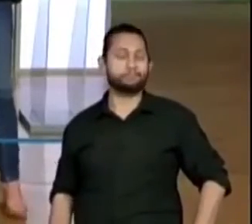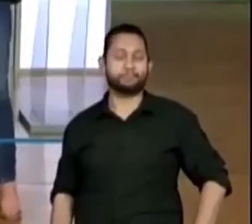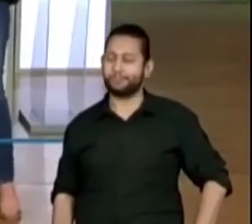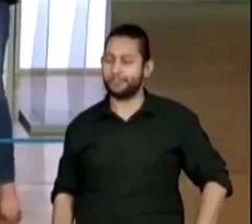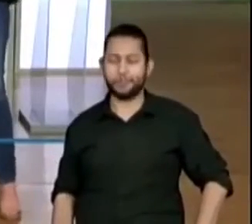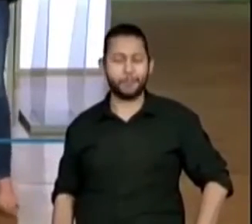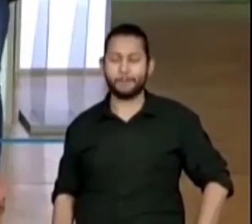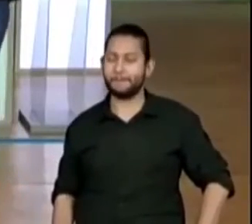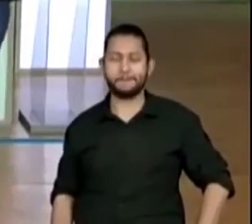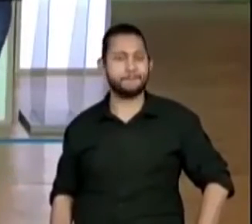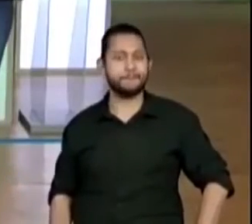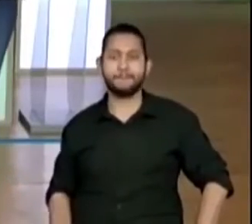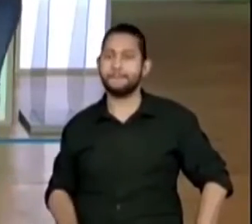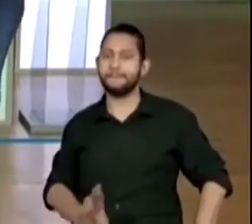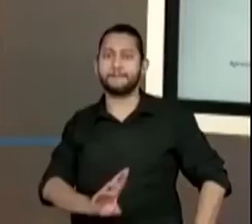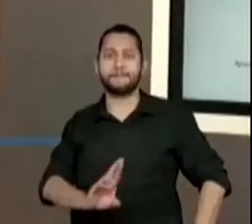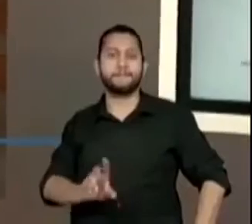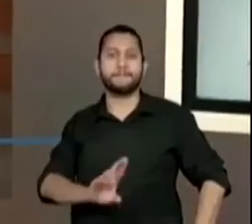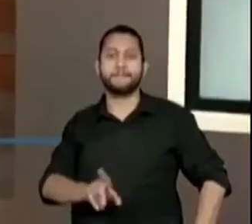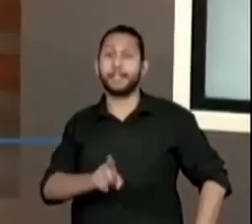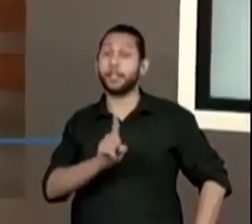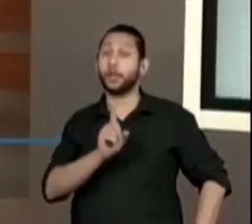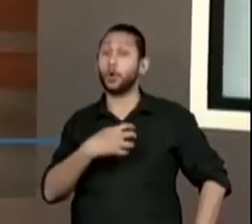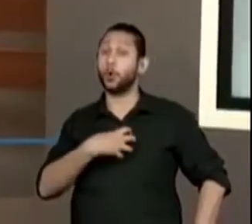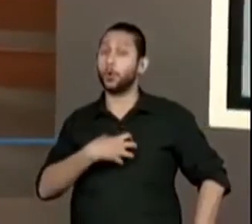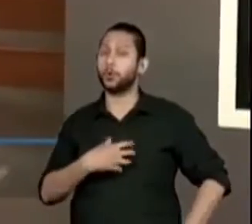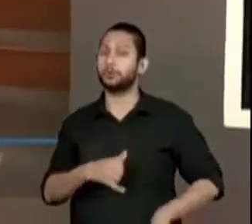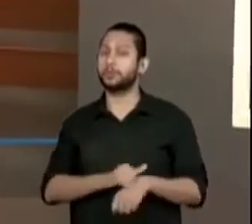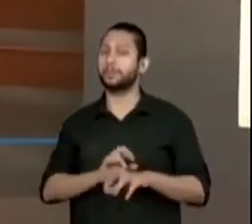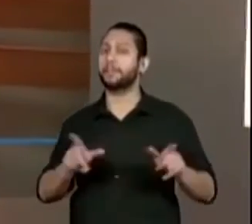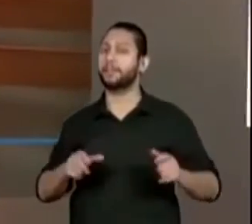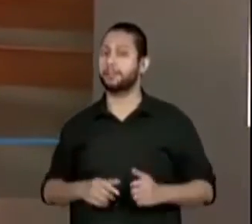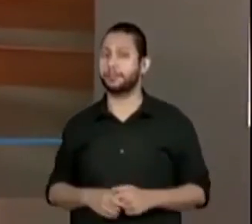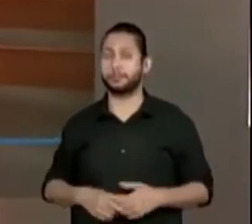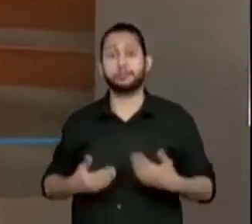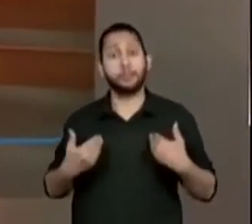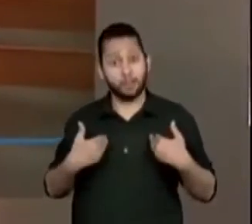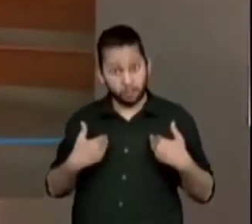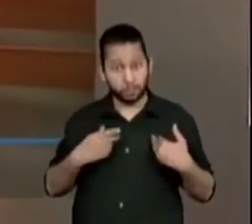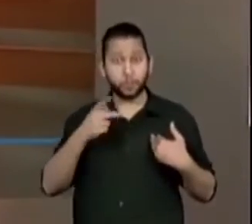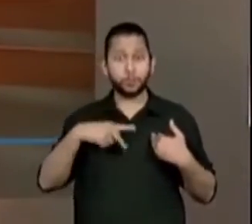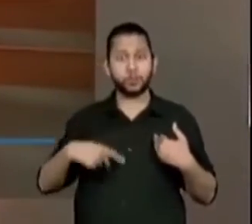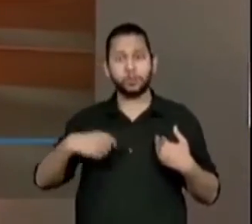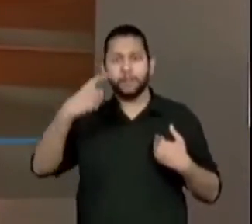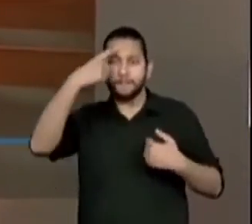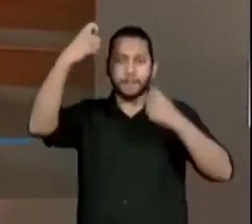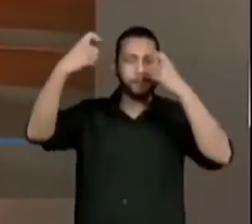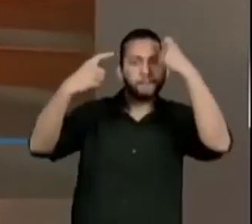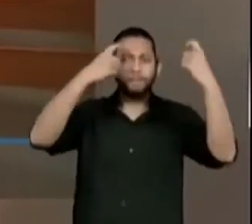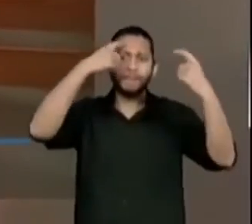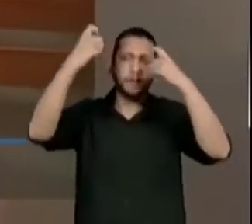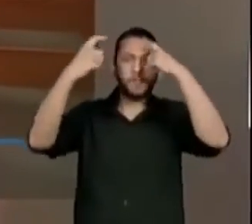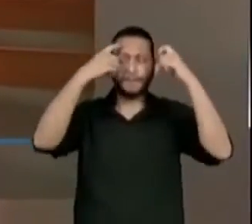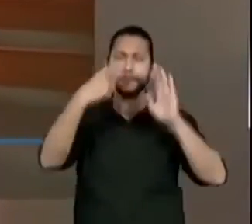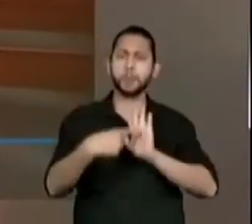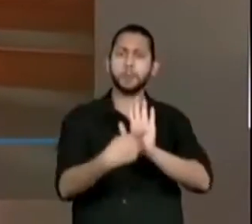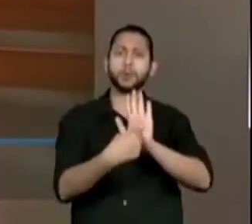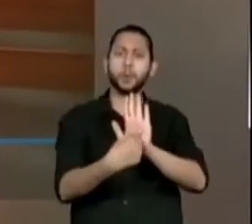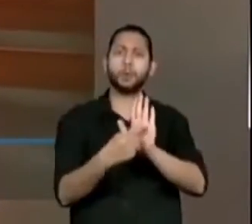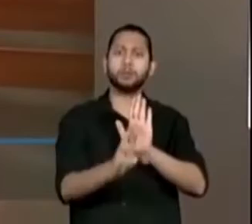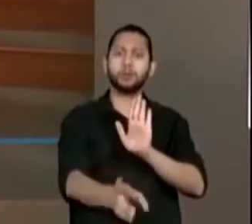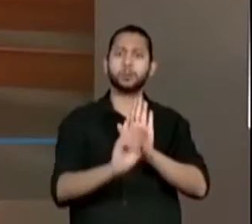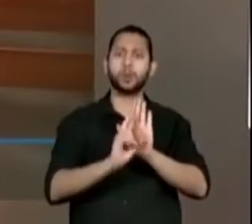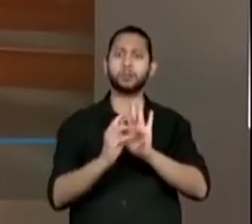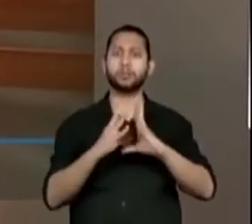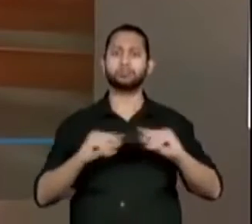não. Não. No caso, não. Pessoal, vamos lá. O que adianta eu vir aqui, eu crio o problema, aí eu dou